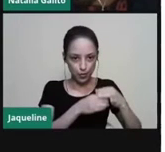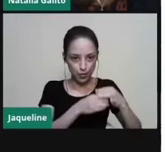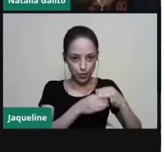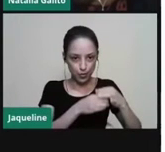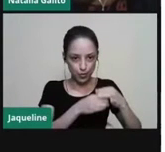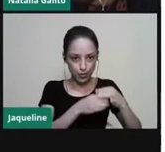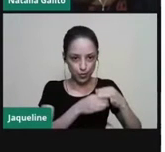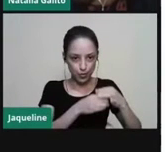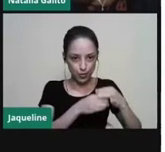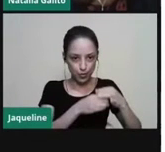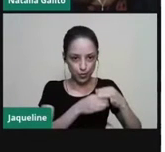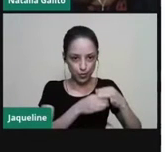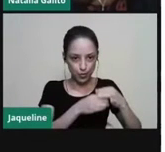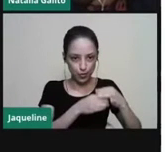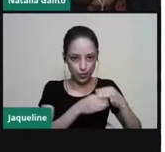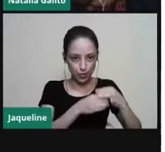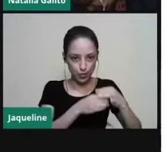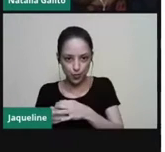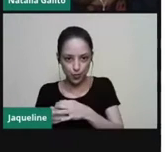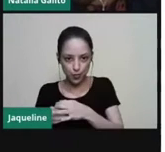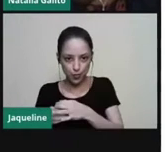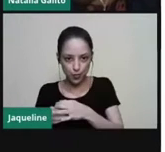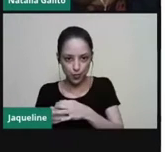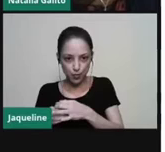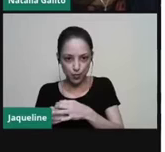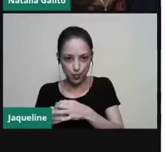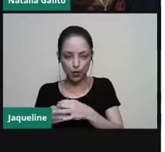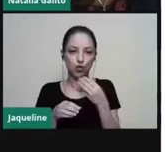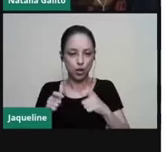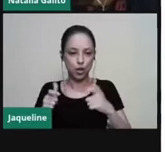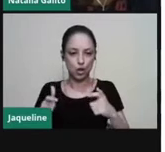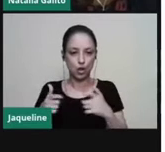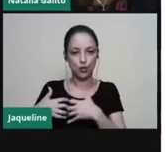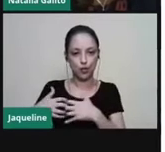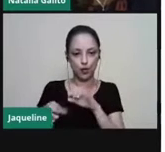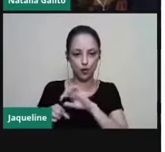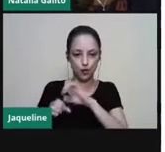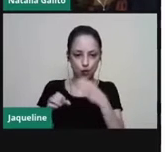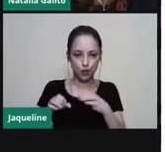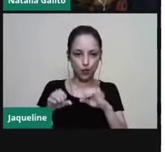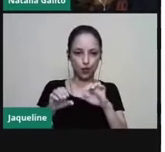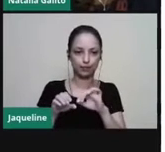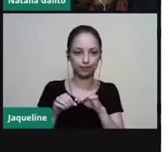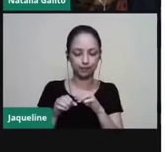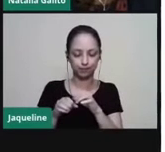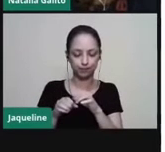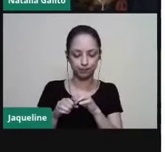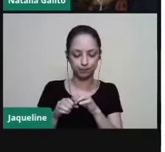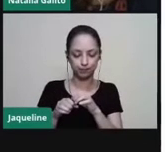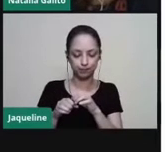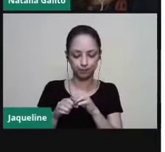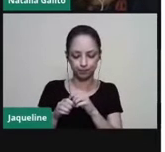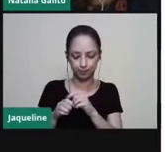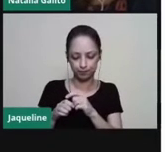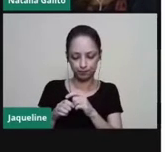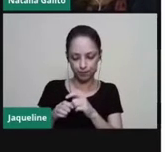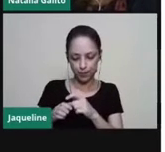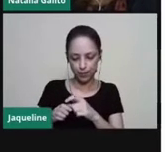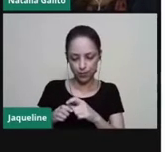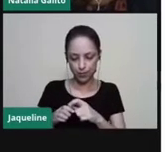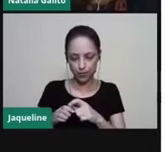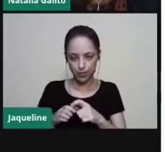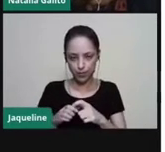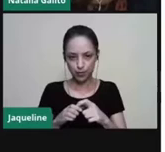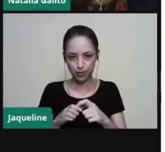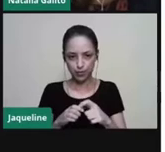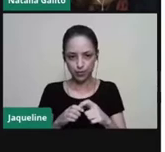um meio de crescimento de endotélio vascular, o EGM2, e aí com um substrato que é a fibronectina